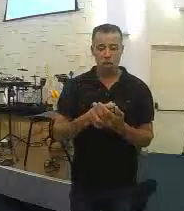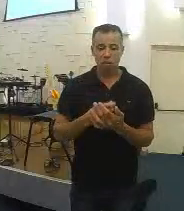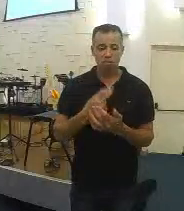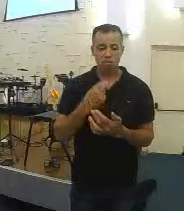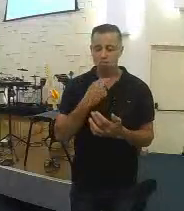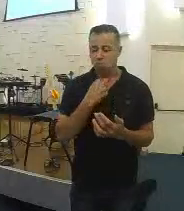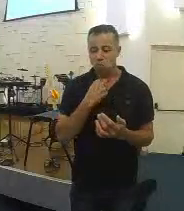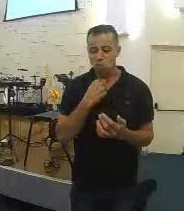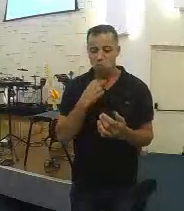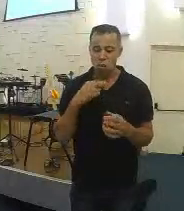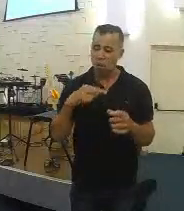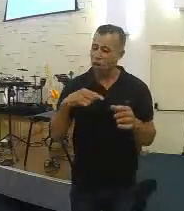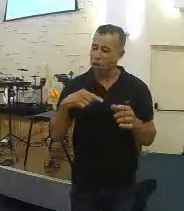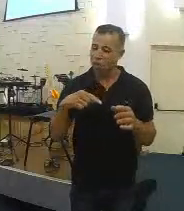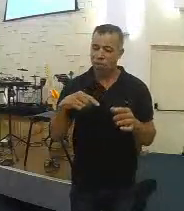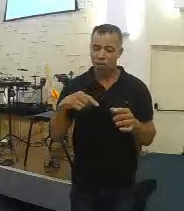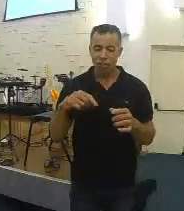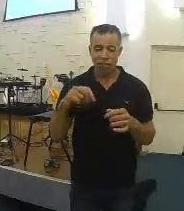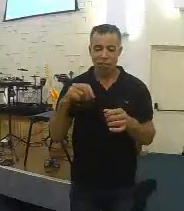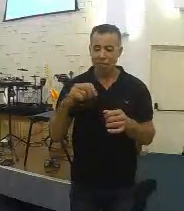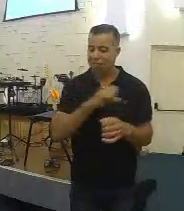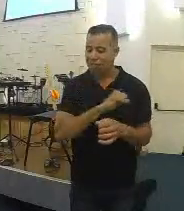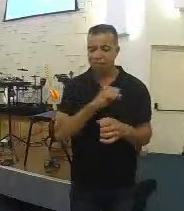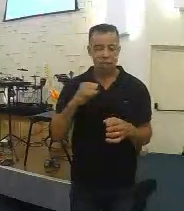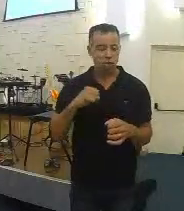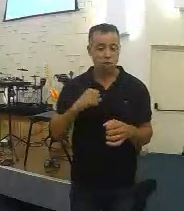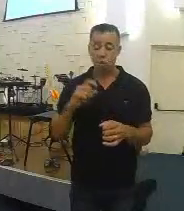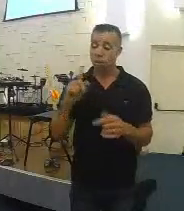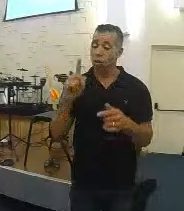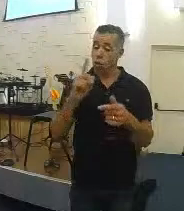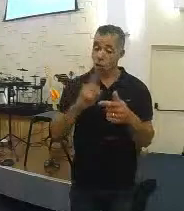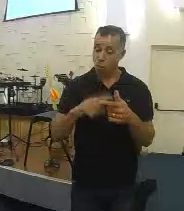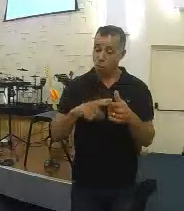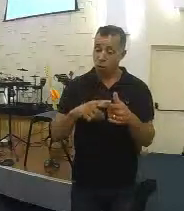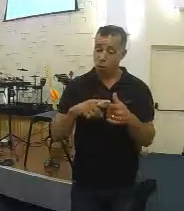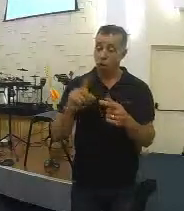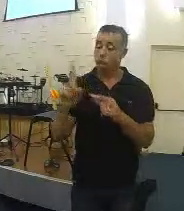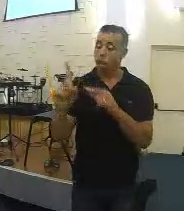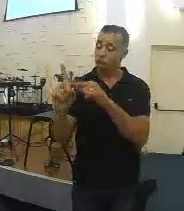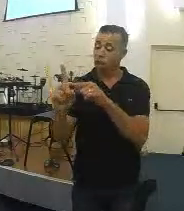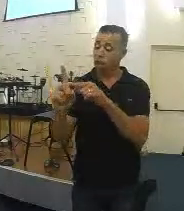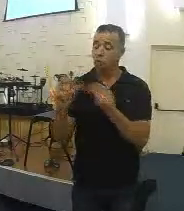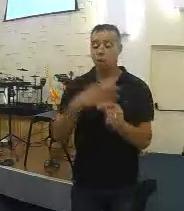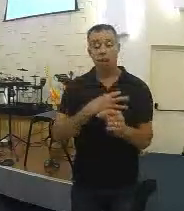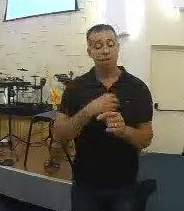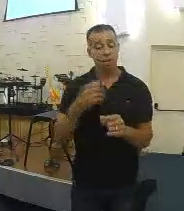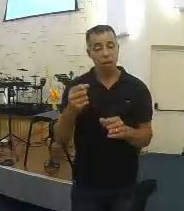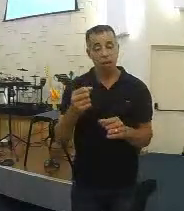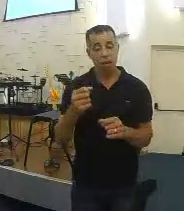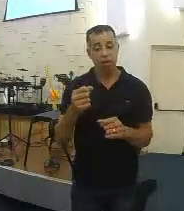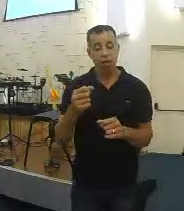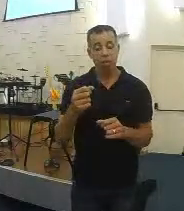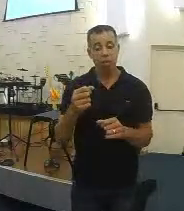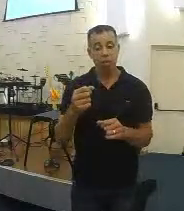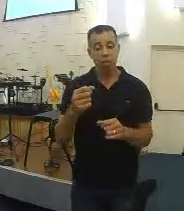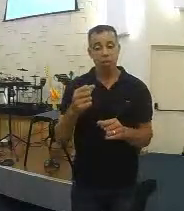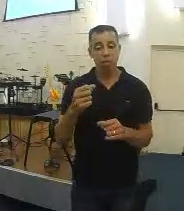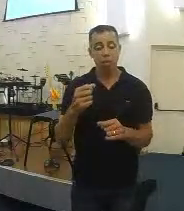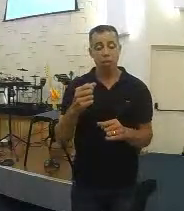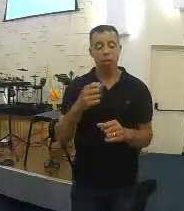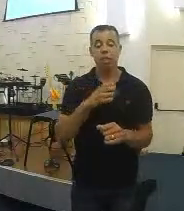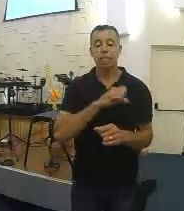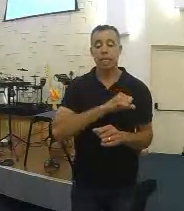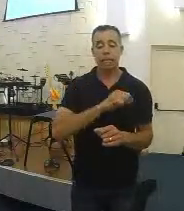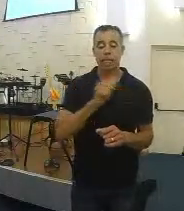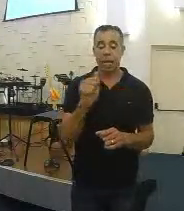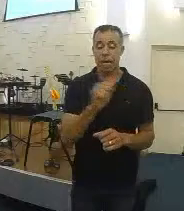como sacerdote, eu não sou filho de Arão. Vejam Números capítulo 3, versículo 10. Irmãos, o levita conhecia a lei porque era mestre da